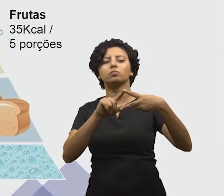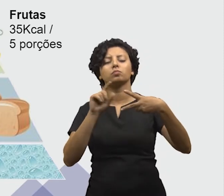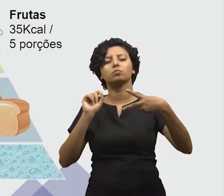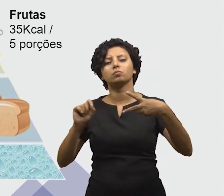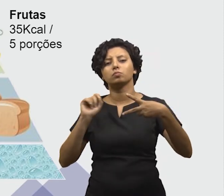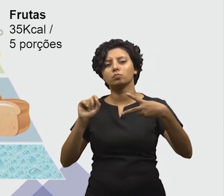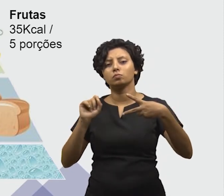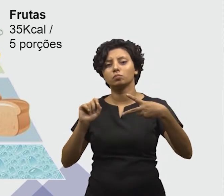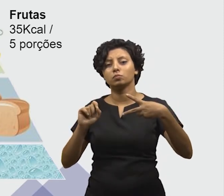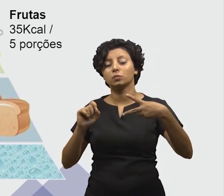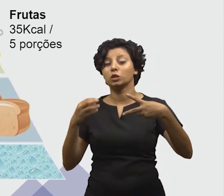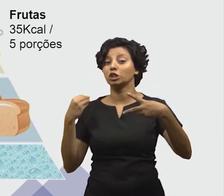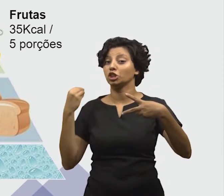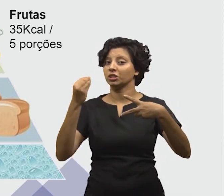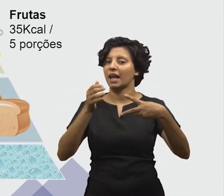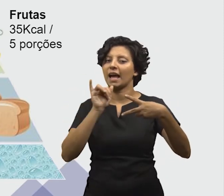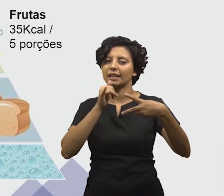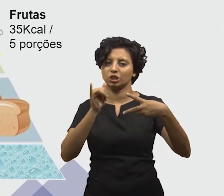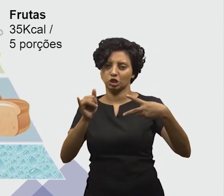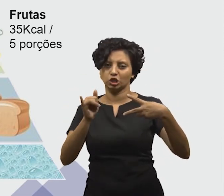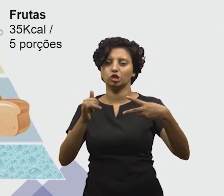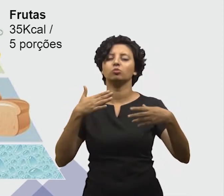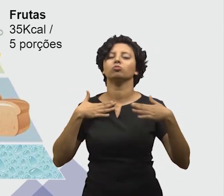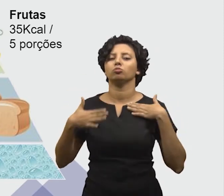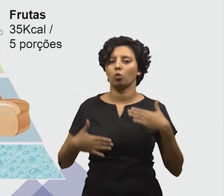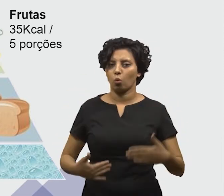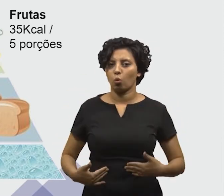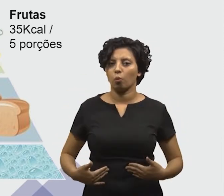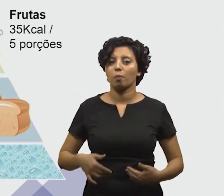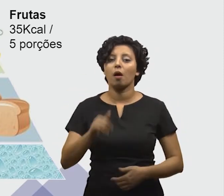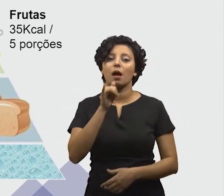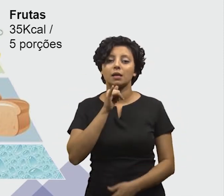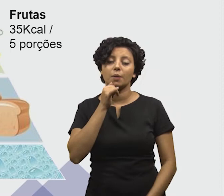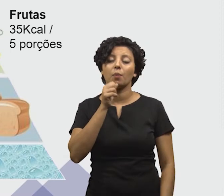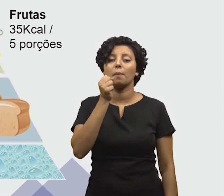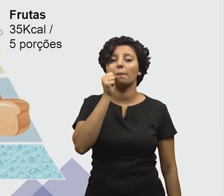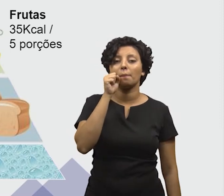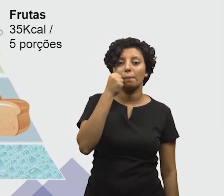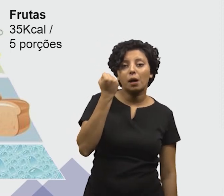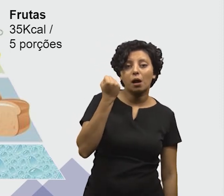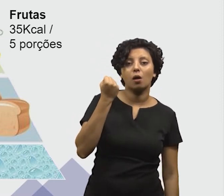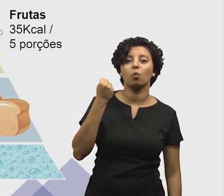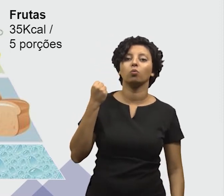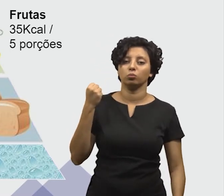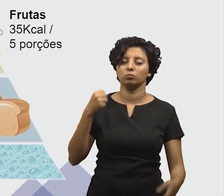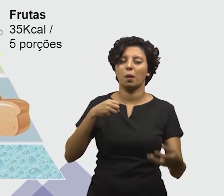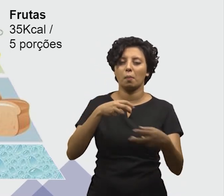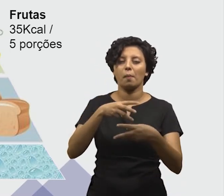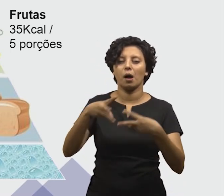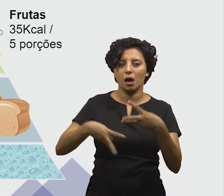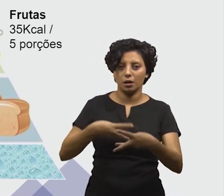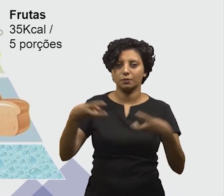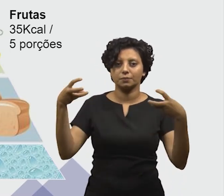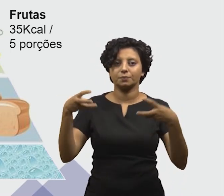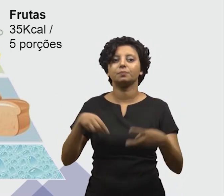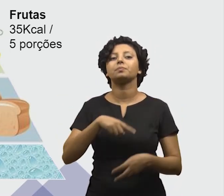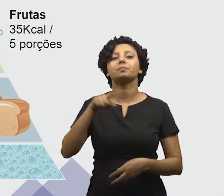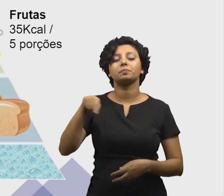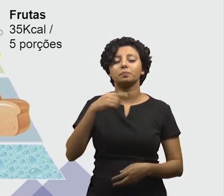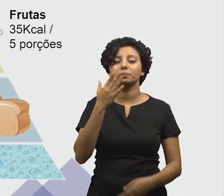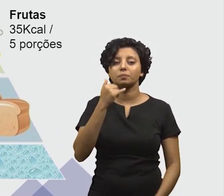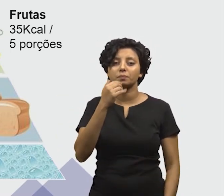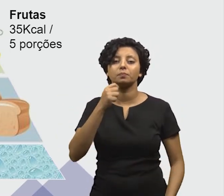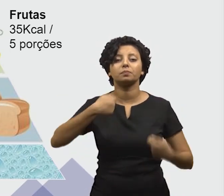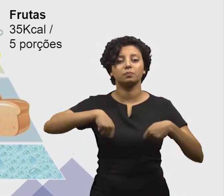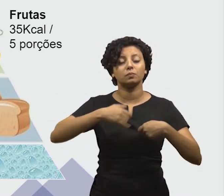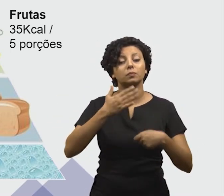que disponibilizam energia para o corpo. Exemplos são os pães e massas. Esses alimentos devem